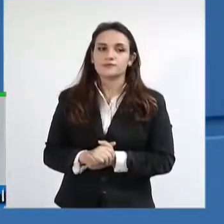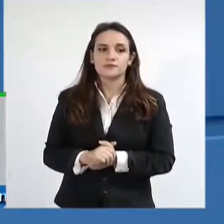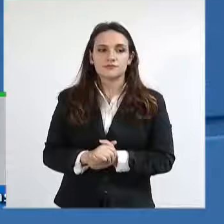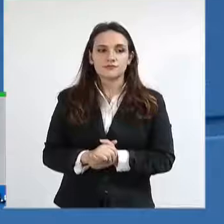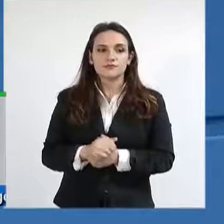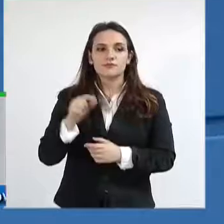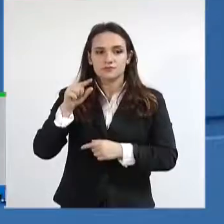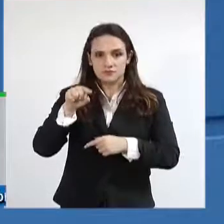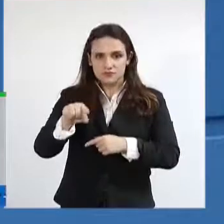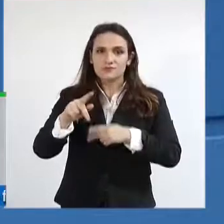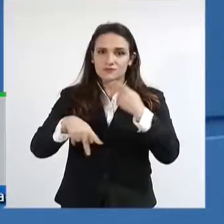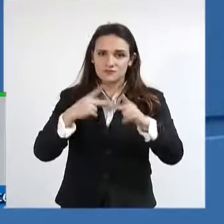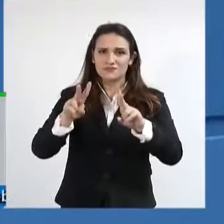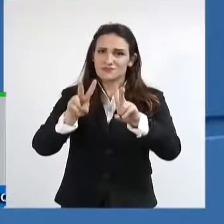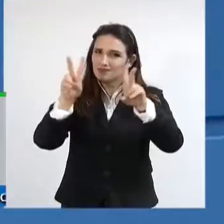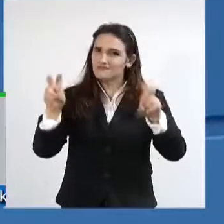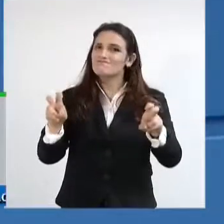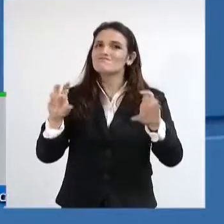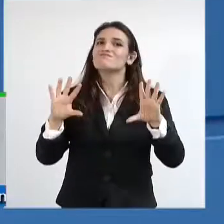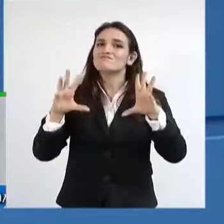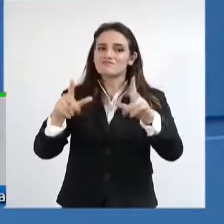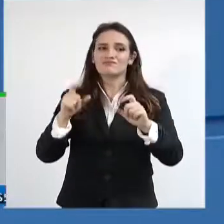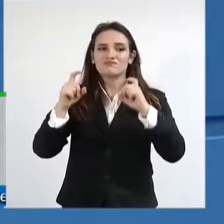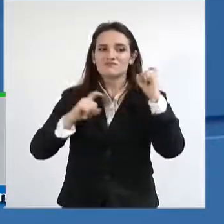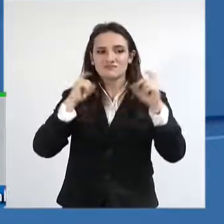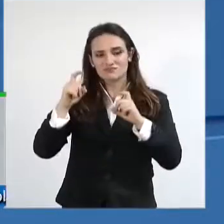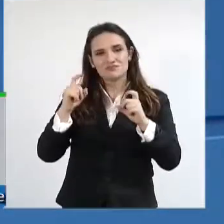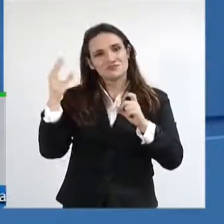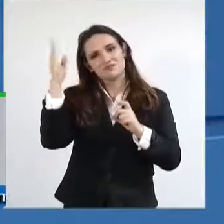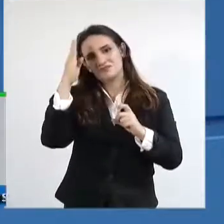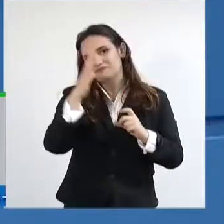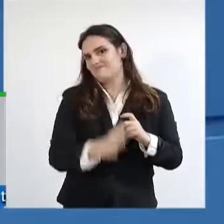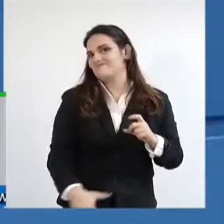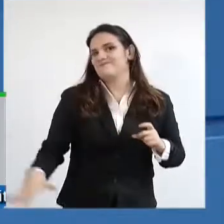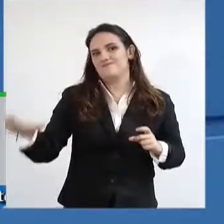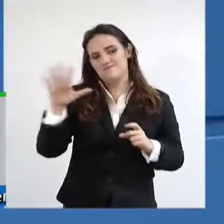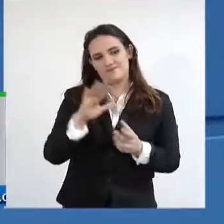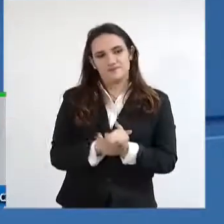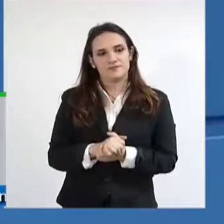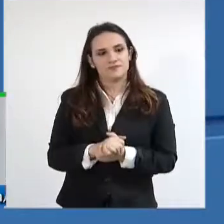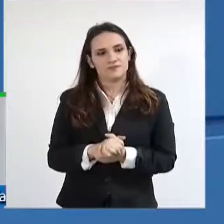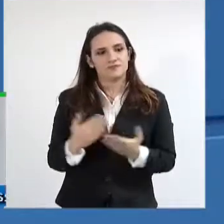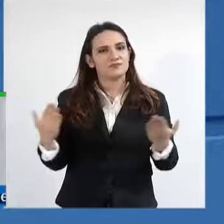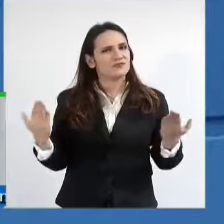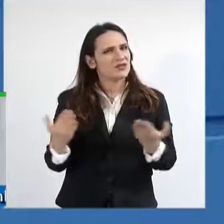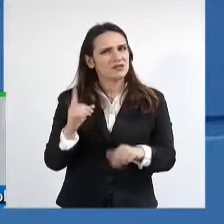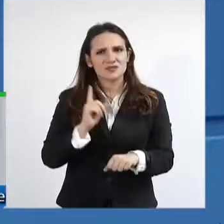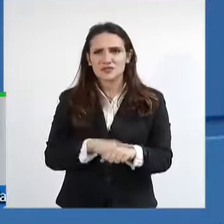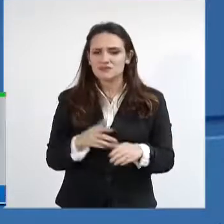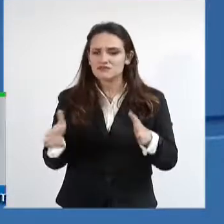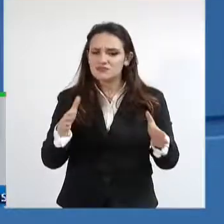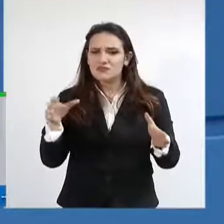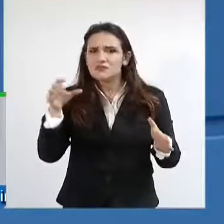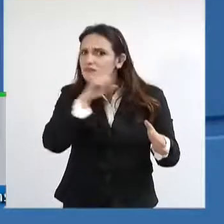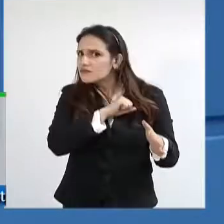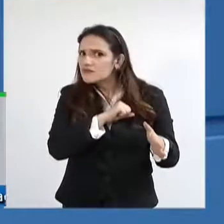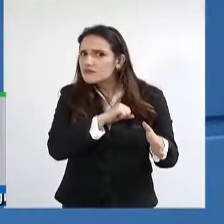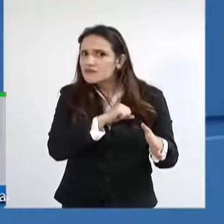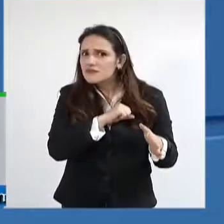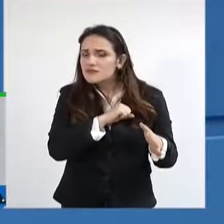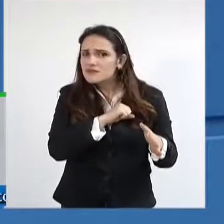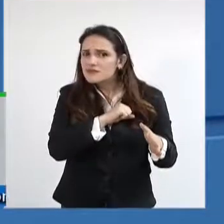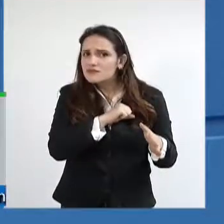está preocupando todo o Brasil. Num período tão curto de tempo,